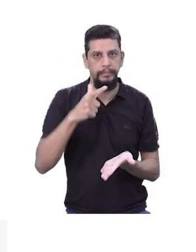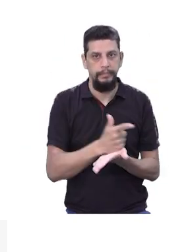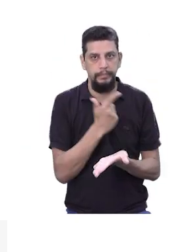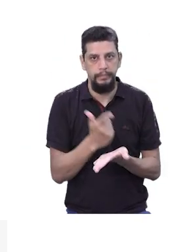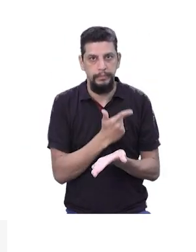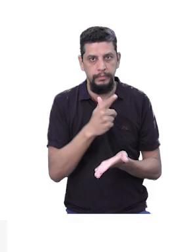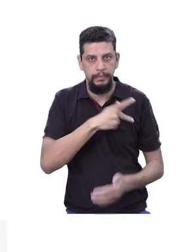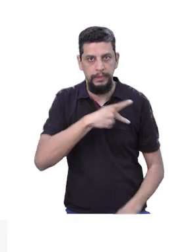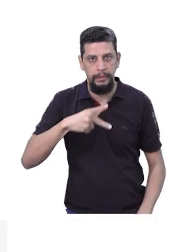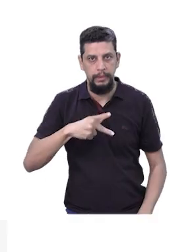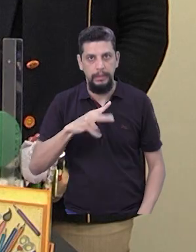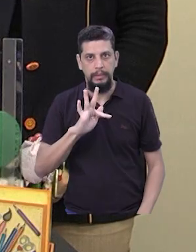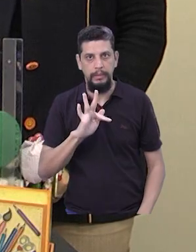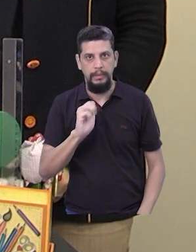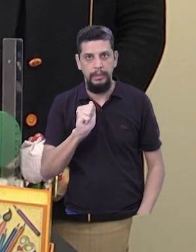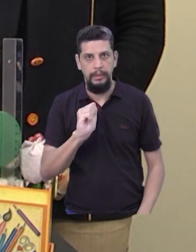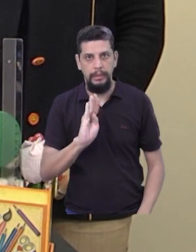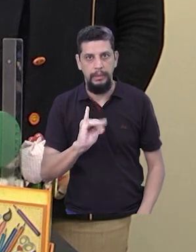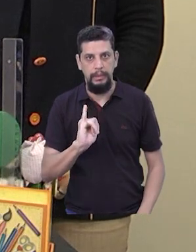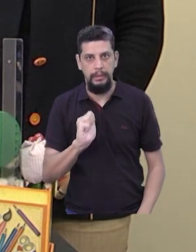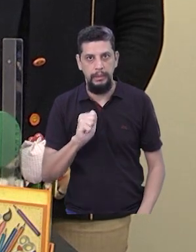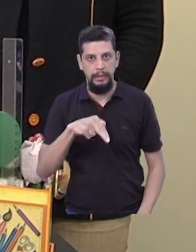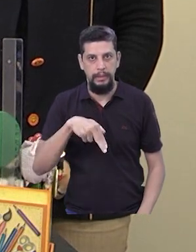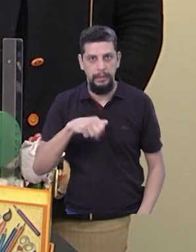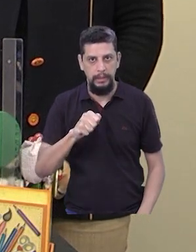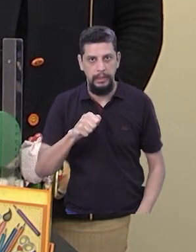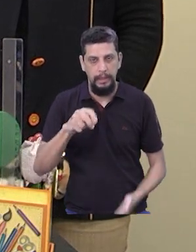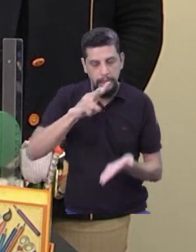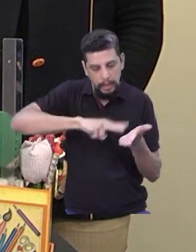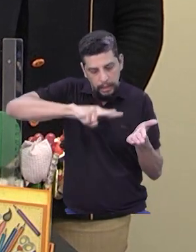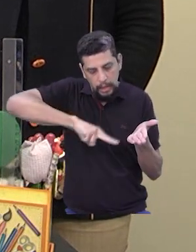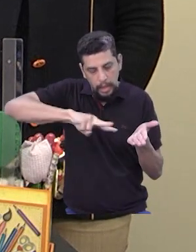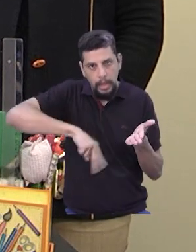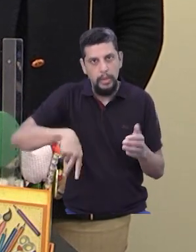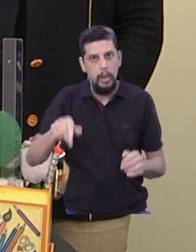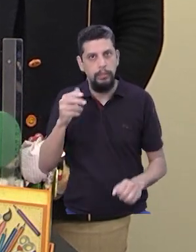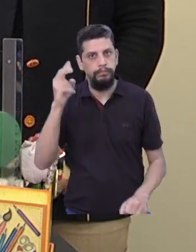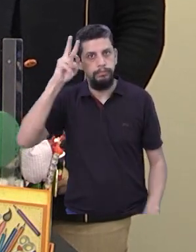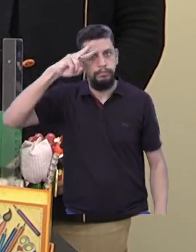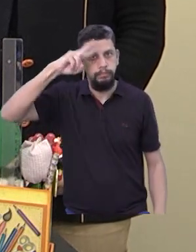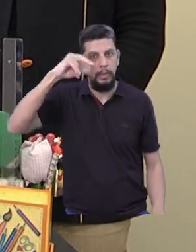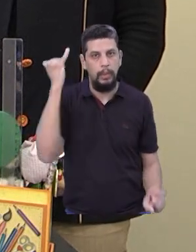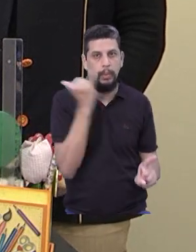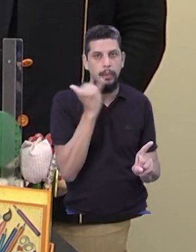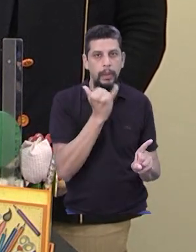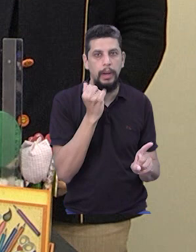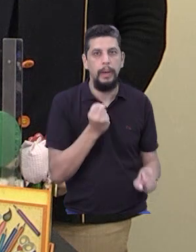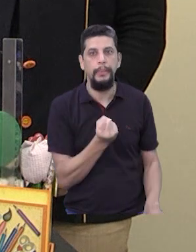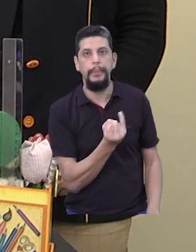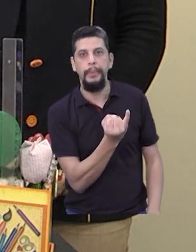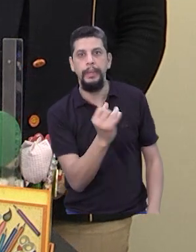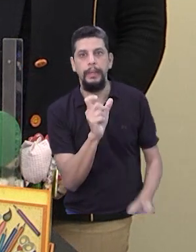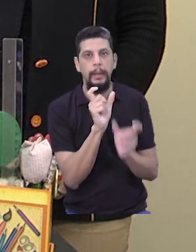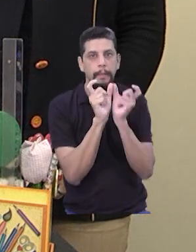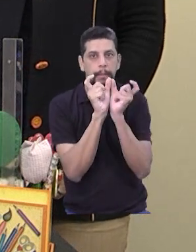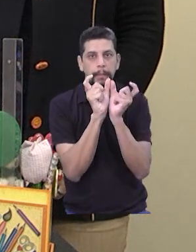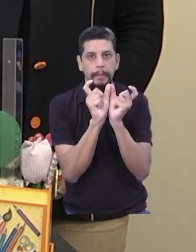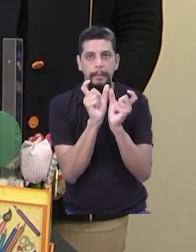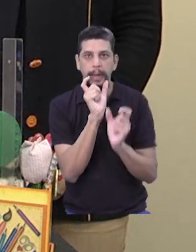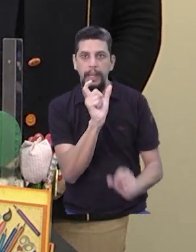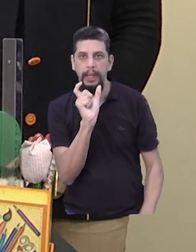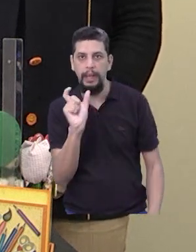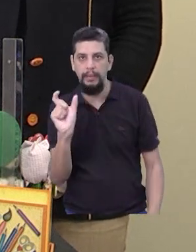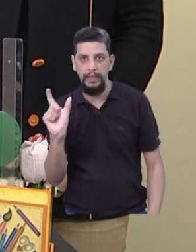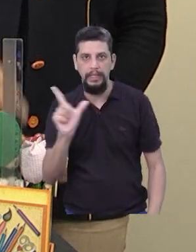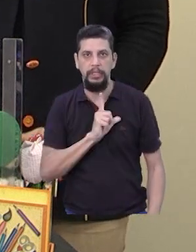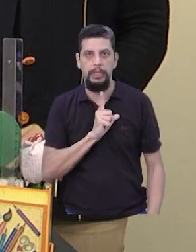do livro que a professora Fabiana leu, uhum, que foi O Circo das Formas. Nós contamos a quantidade de palavras que havia